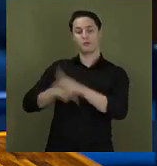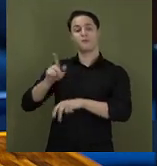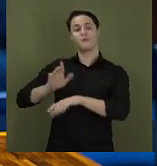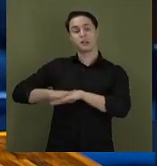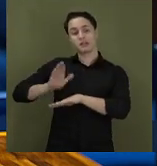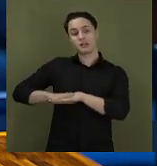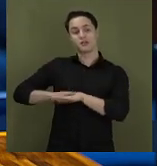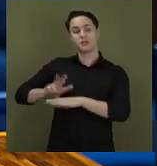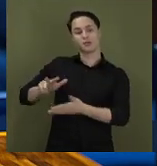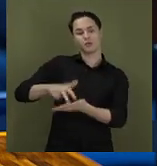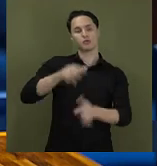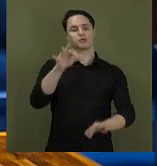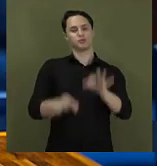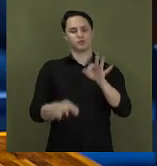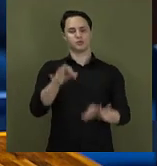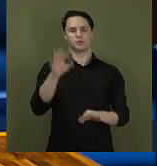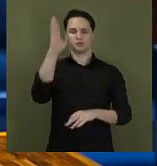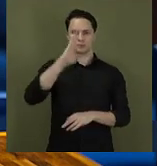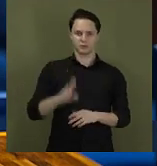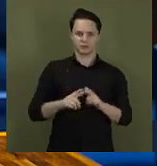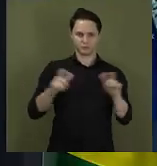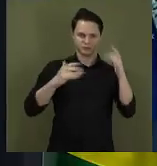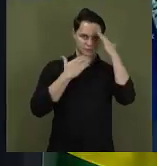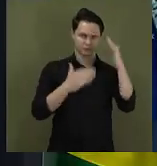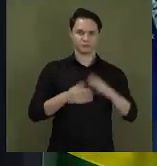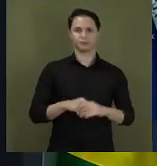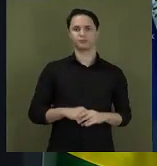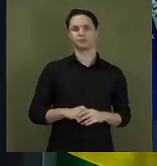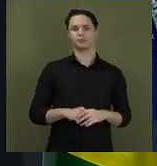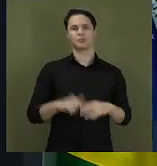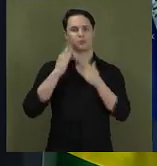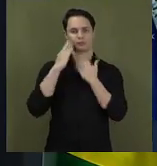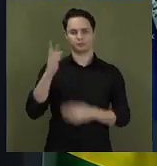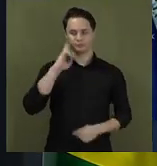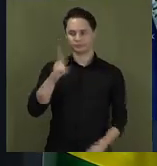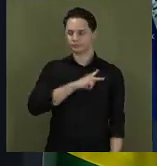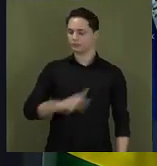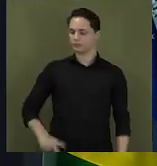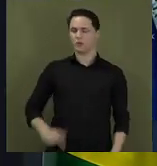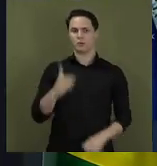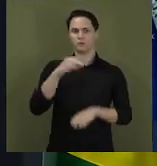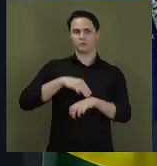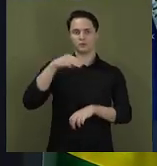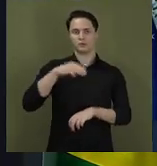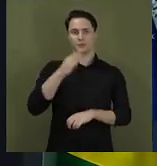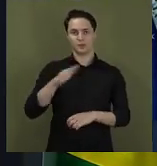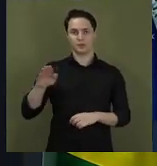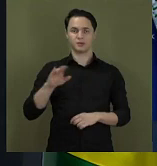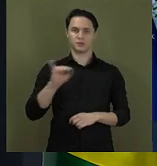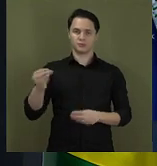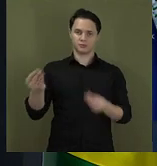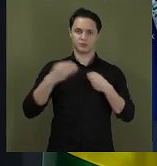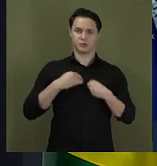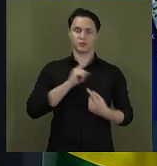dia esse Brasil um grande país. Muito obrigado. Muito obrigado, senhor presidente. Eu queria só no 1 minuto e meio, se o senhor puder